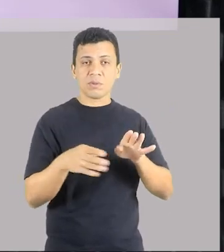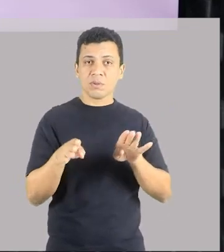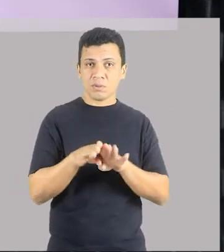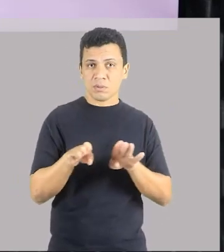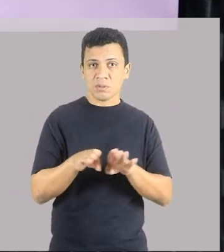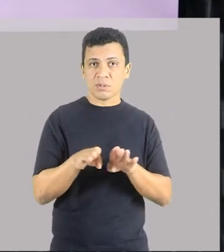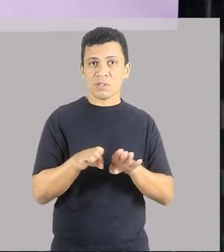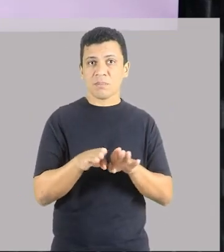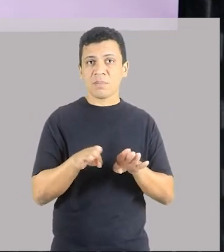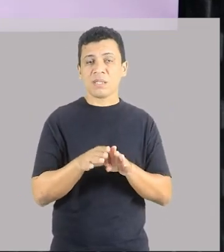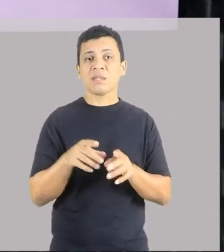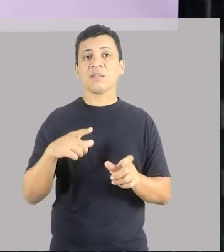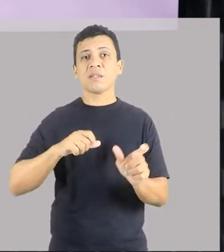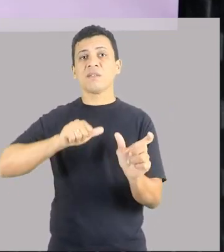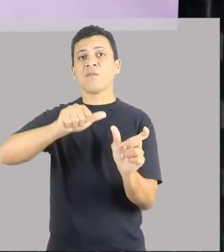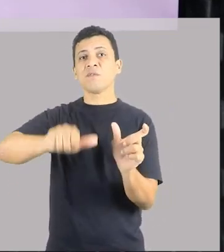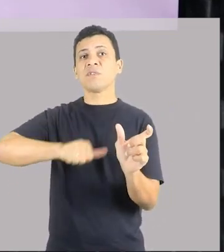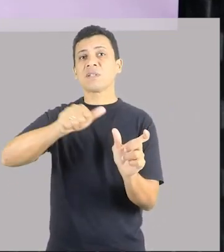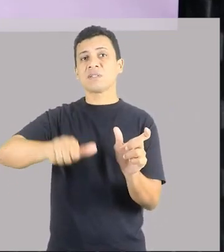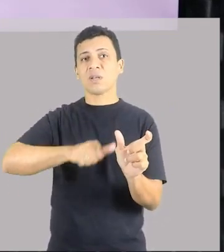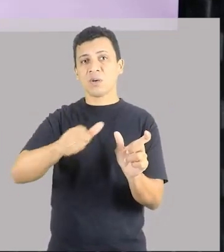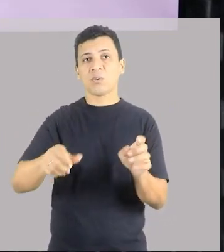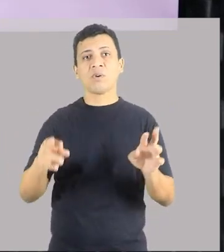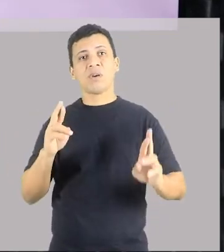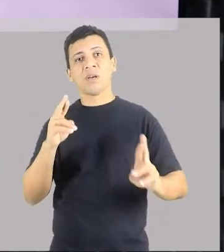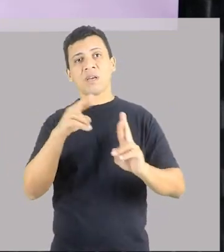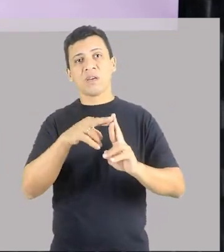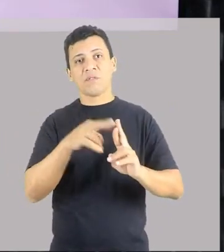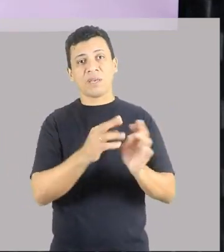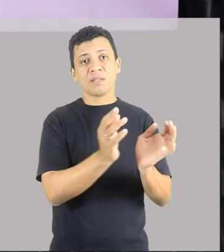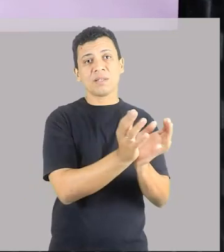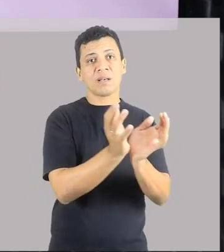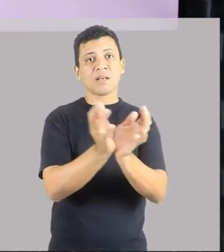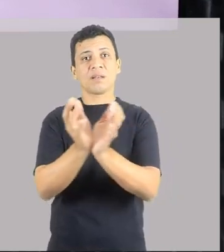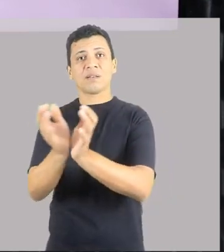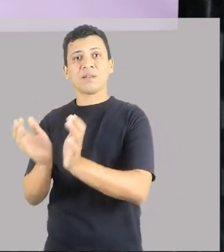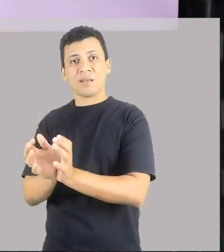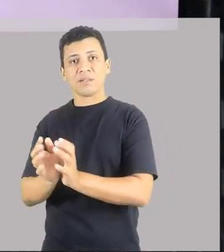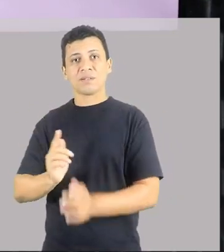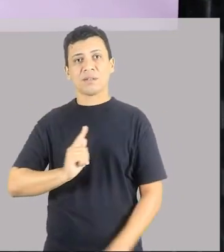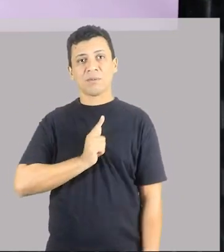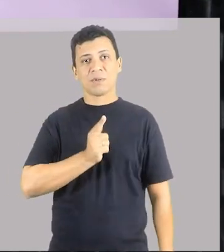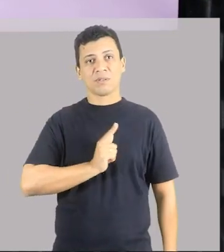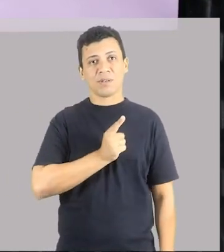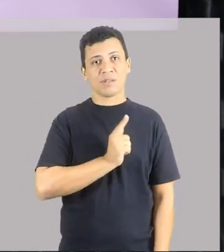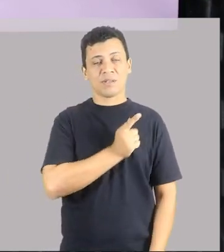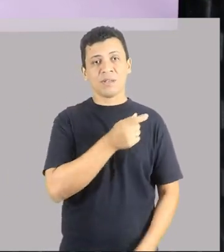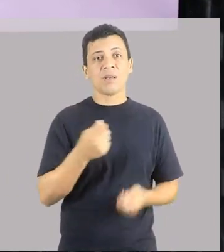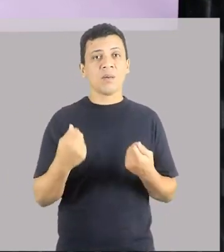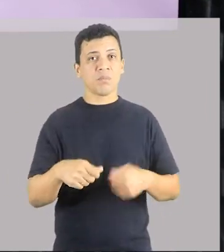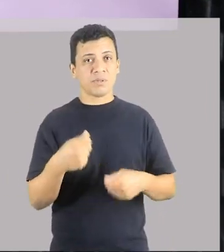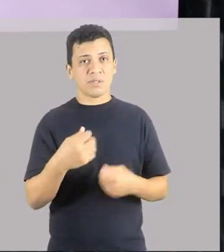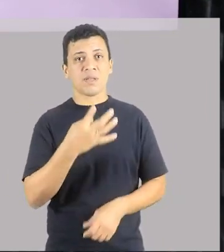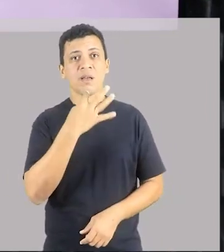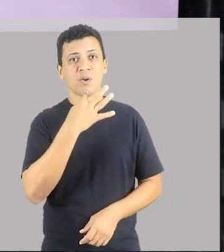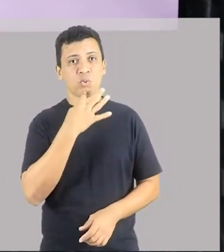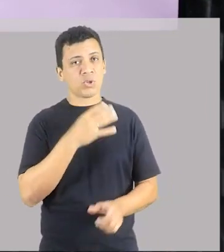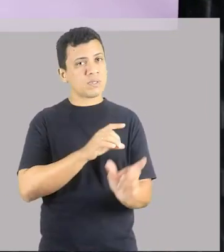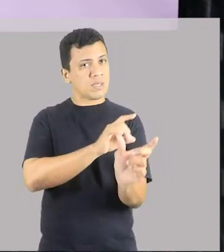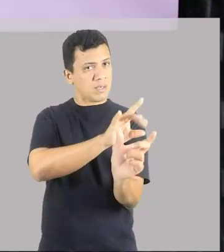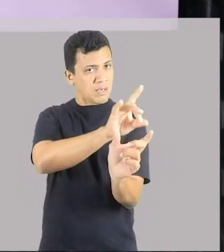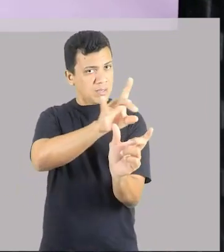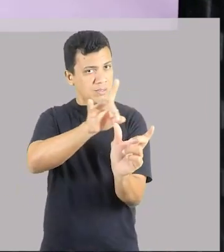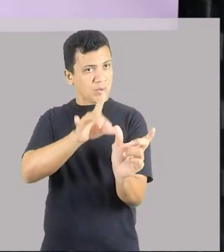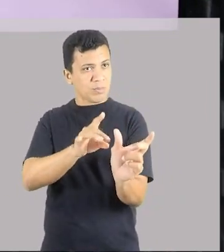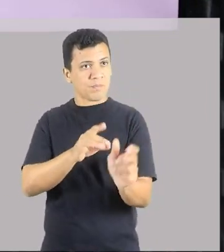do seu da sua flexão de referências de classes gramaticais então nós precisamos reconhecer esses elementos o primeiro